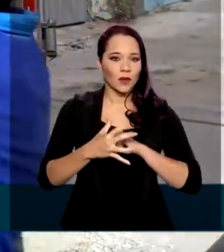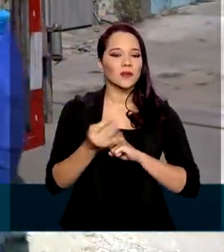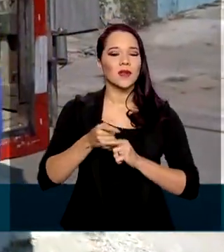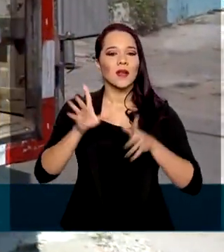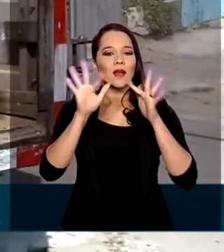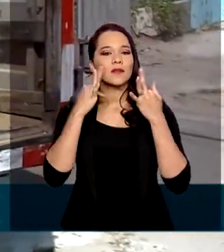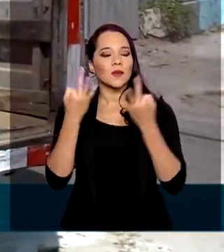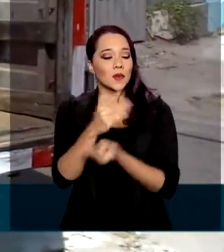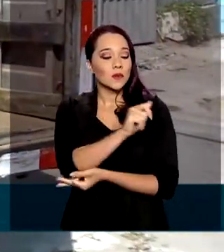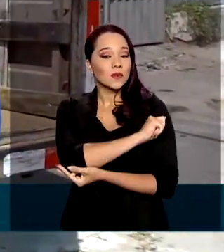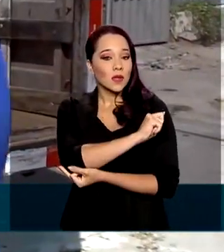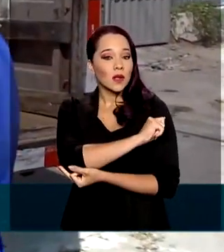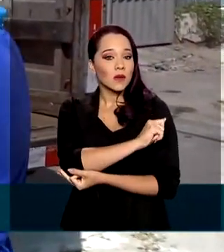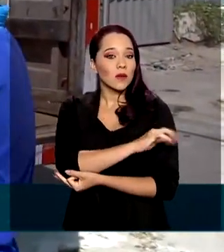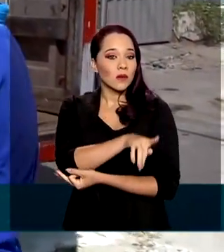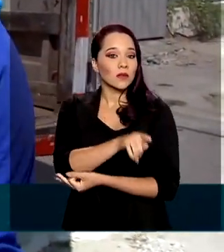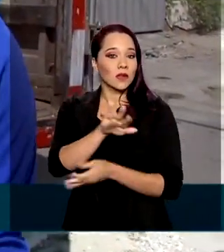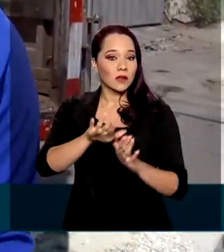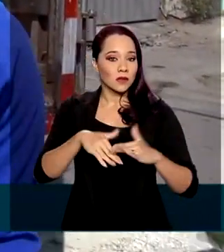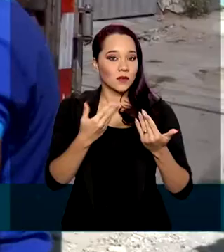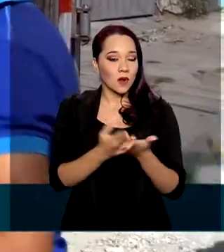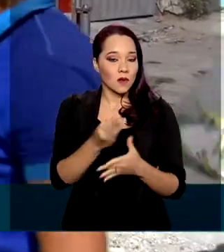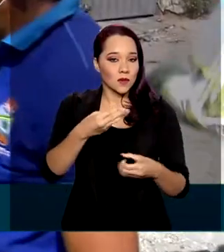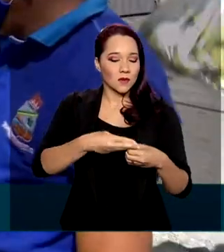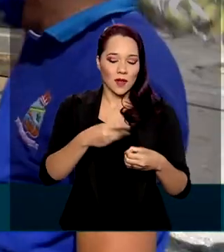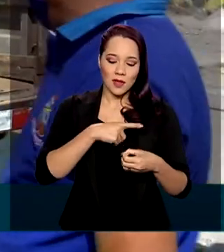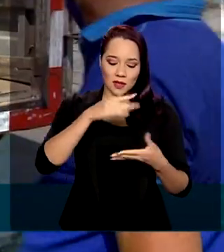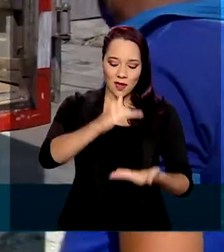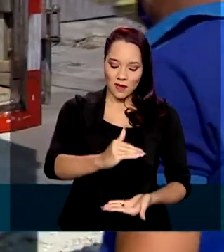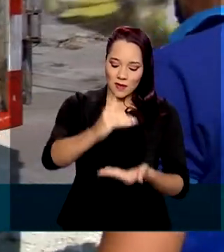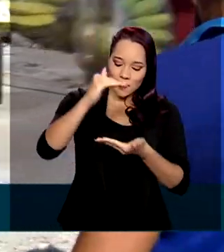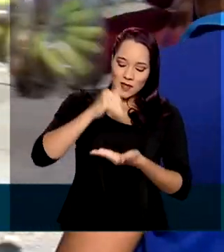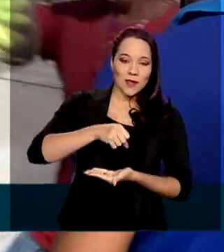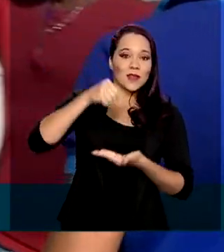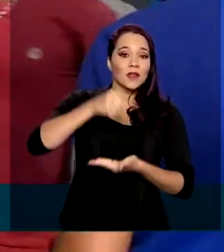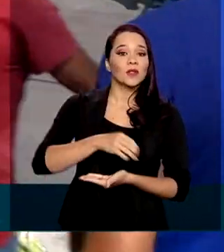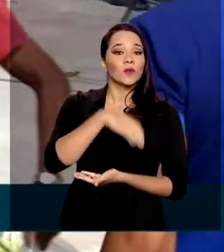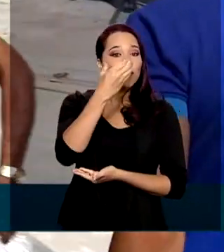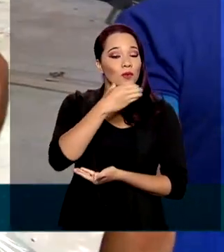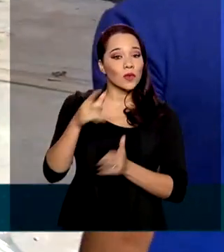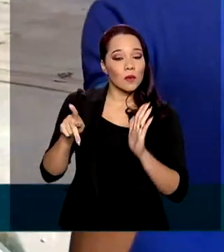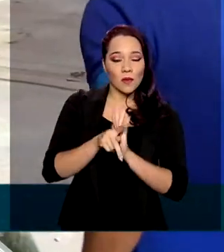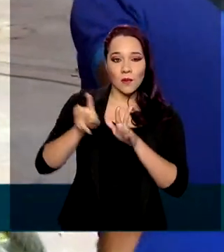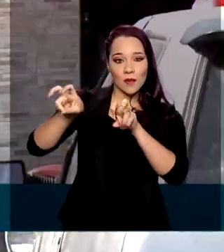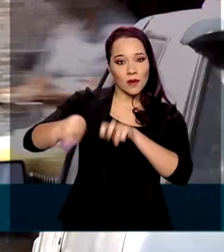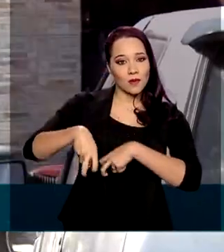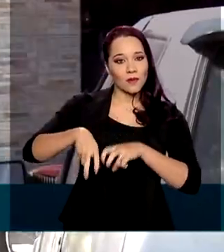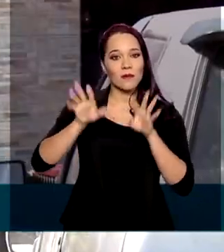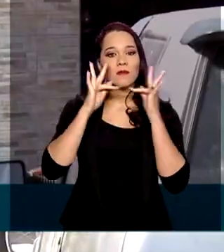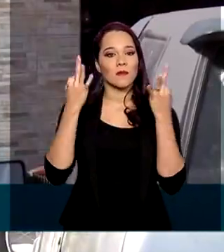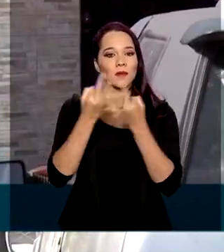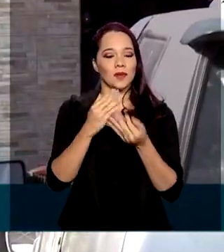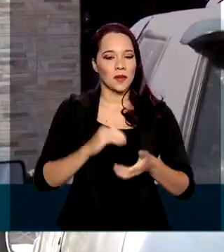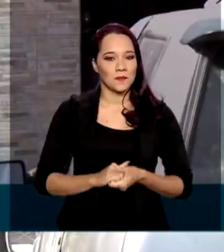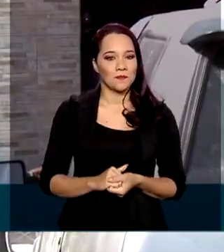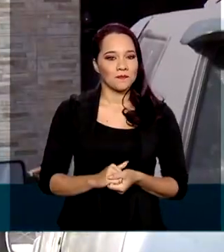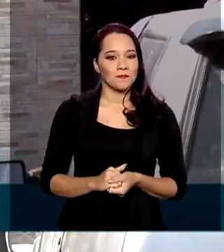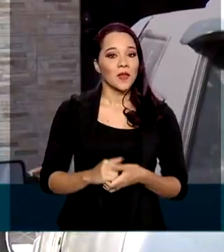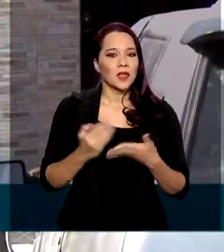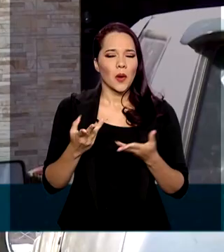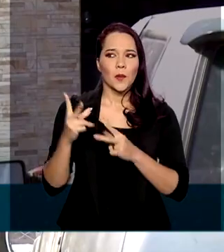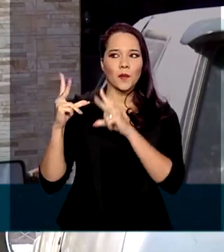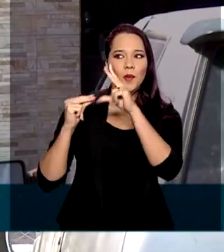famílias dos alunos da rede municipal recebem um kit com frutas vindas da agricultura familiar. Atualmente, o